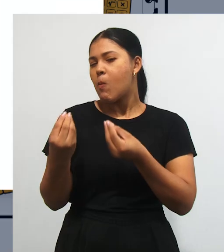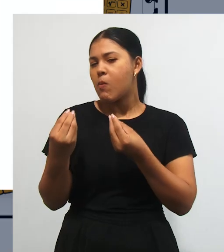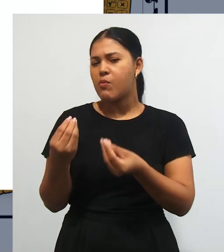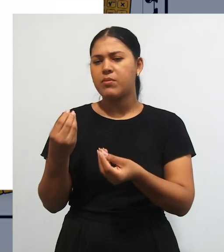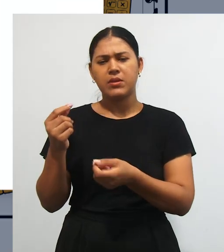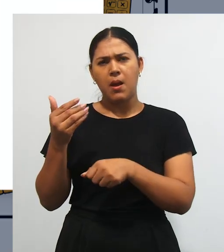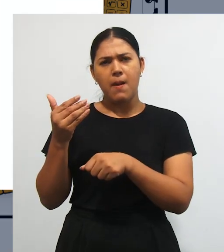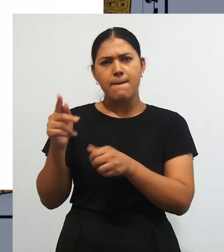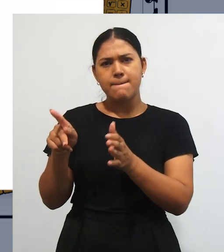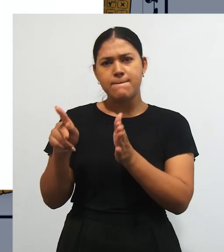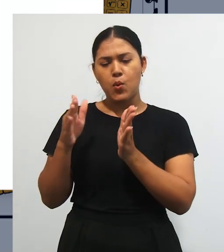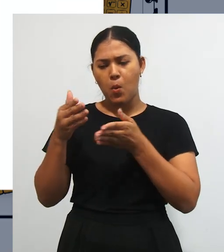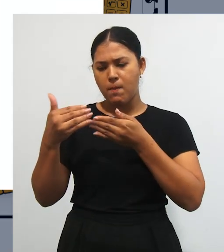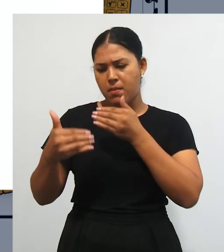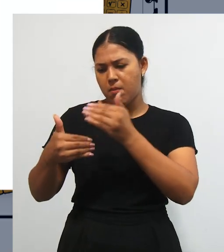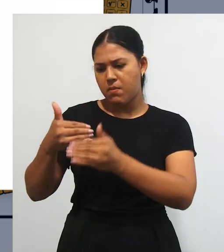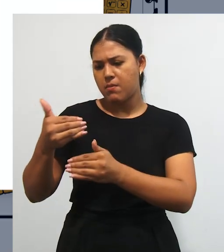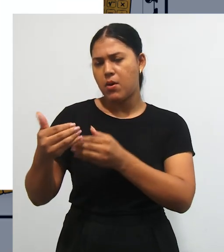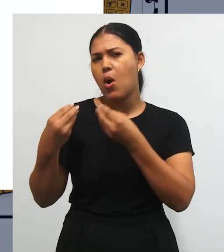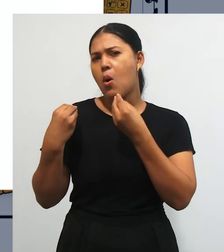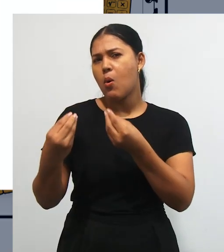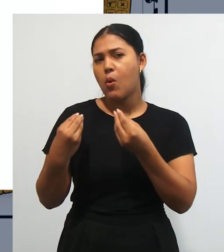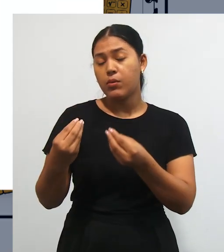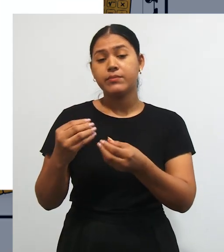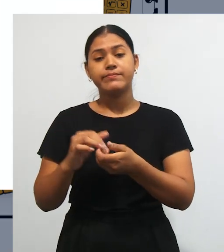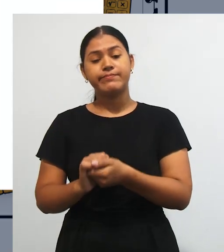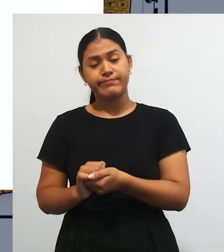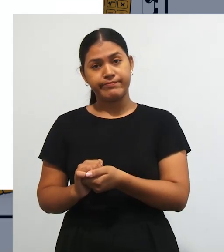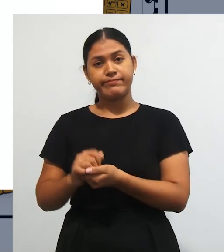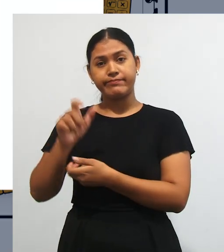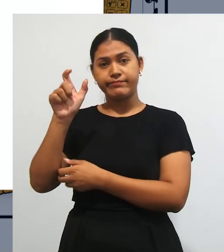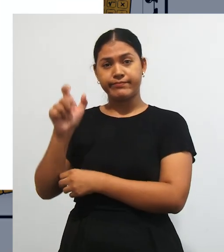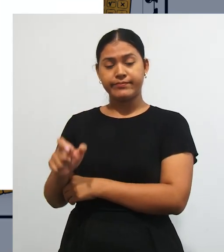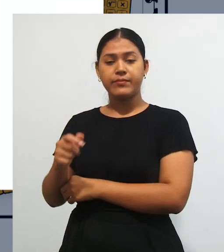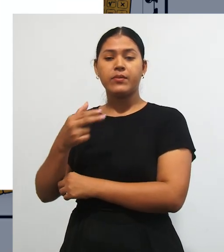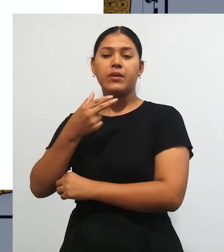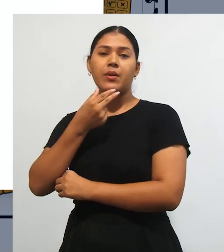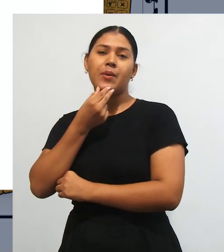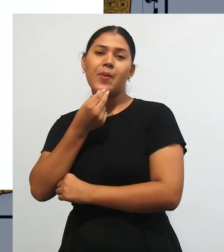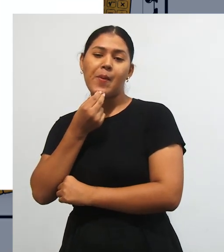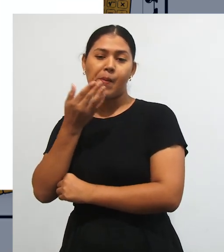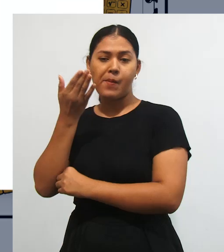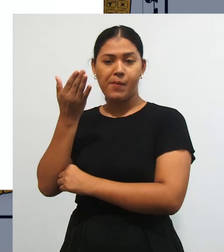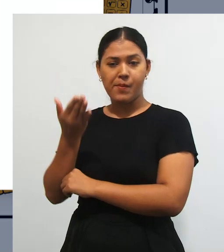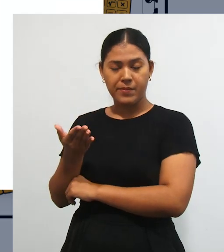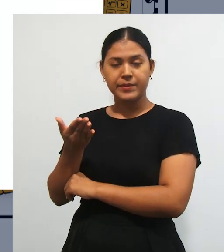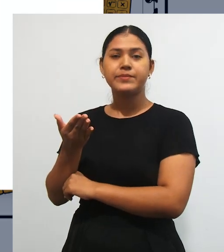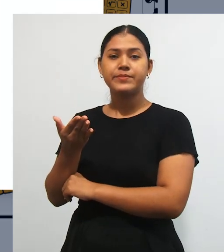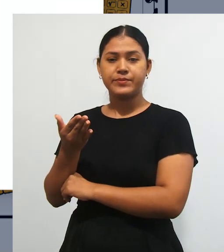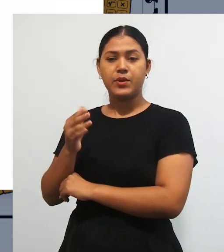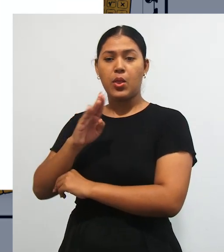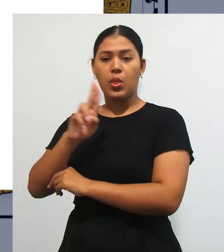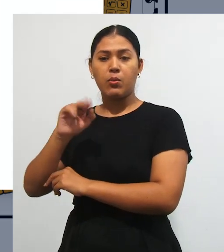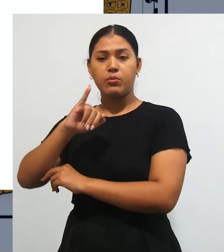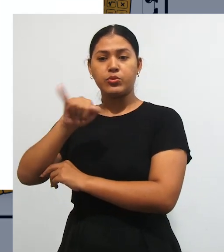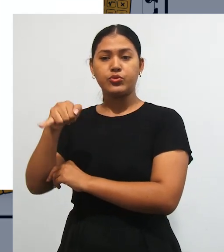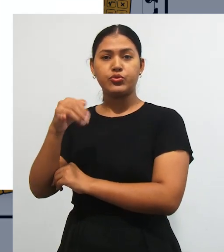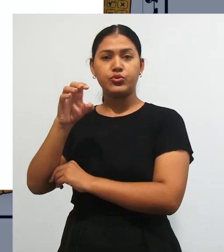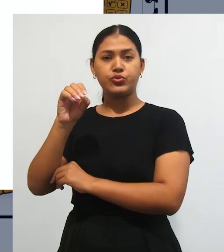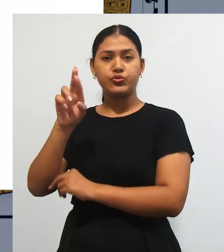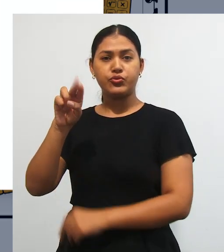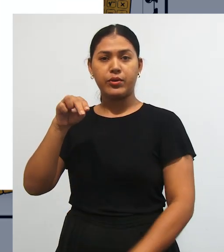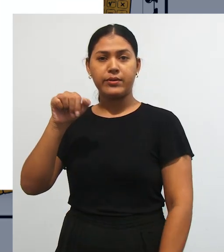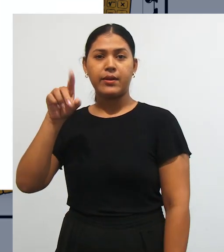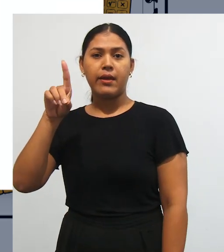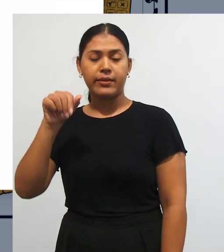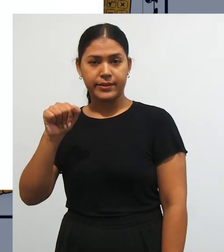Como? Como é a própria jornada. E aqui a gente se inspira na jornada do herói. É claro, a jornada do